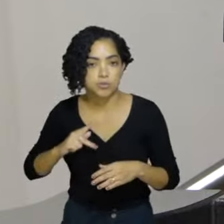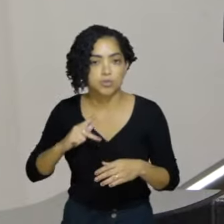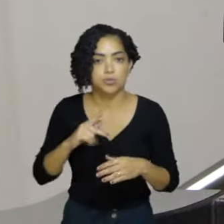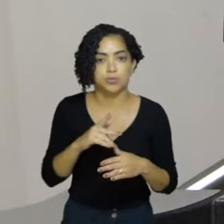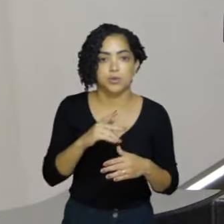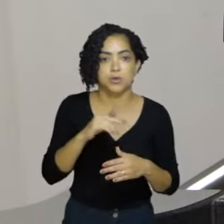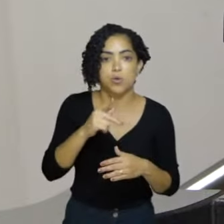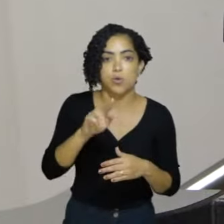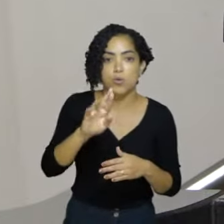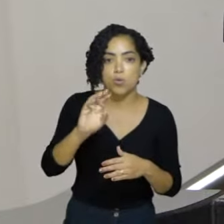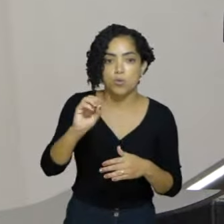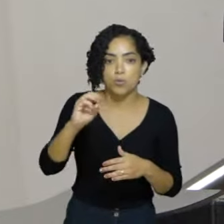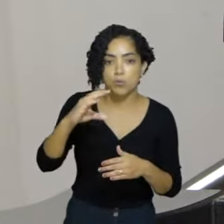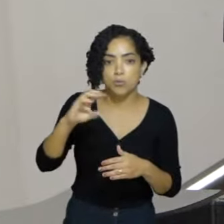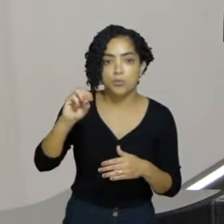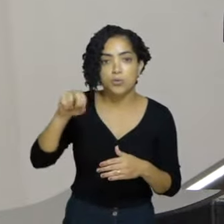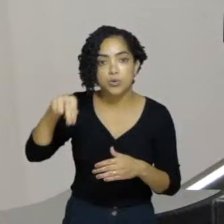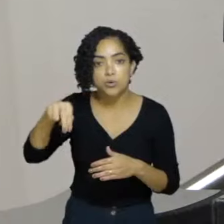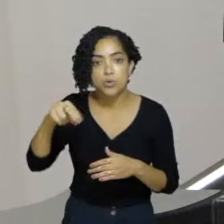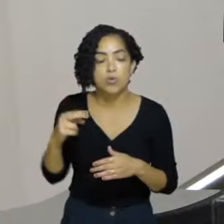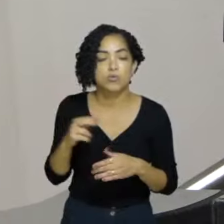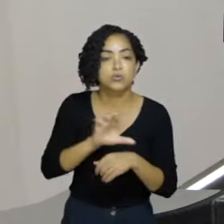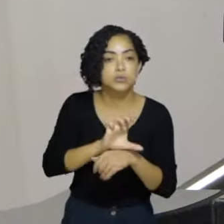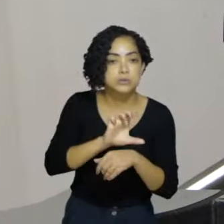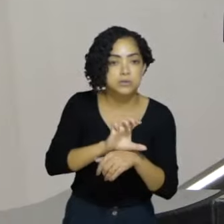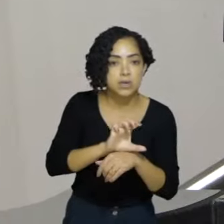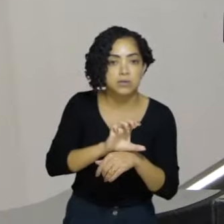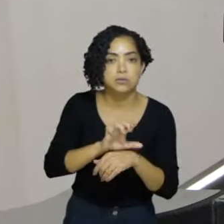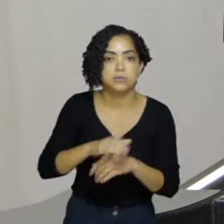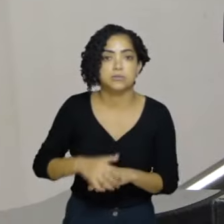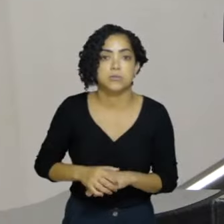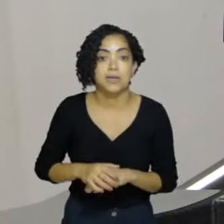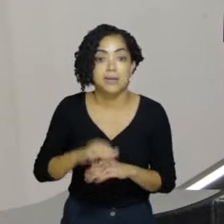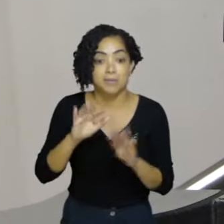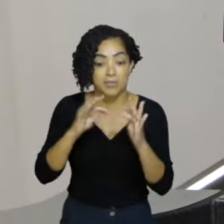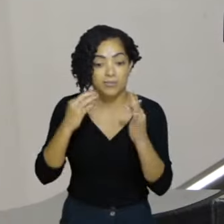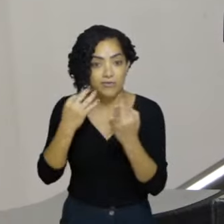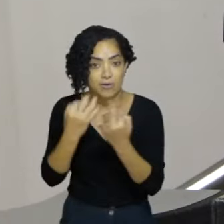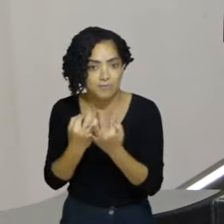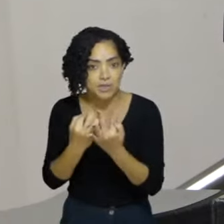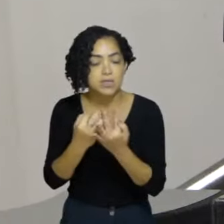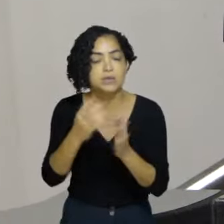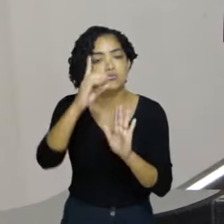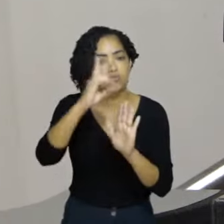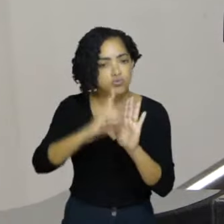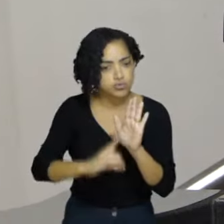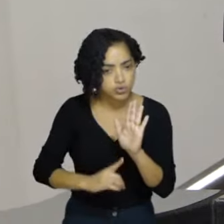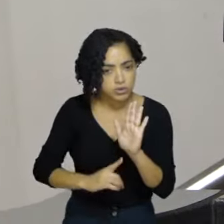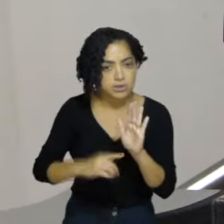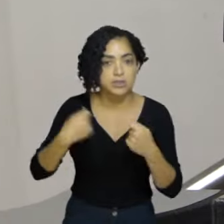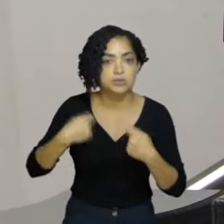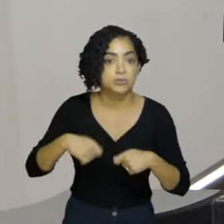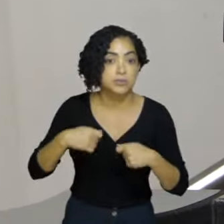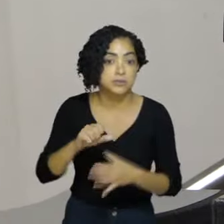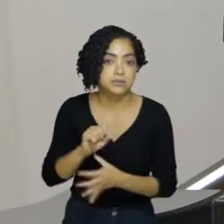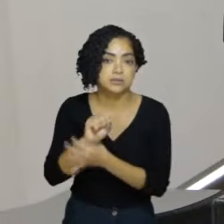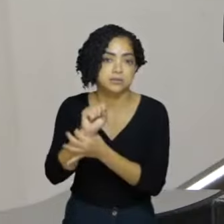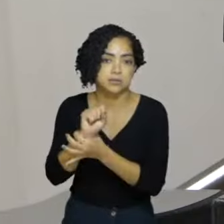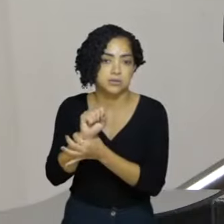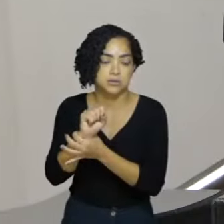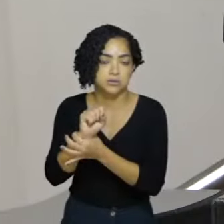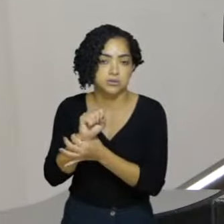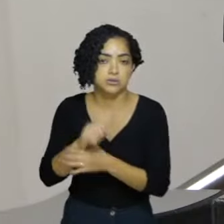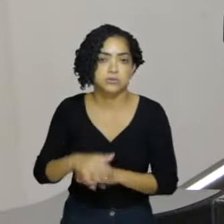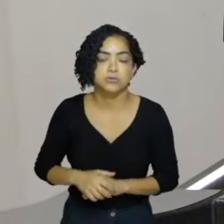PROCON estadual, e vamos fazer o possível e impossível para que as famílias tenham o direito garantido, que a partir de agora, aliás, desde